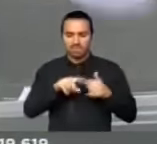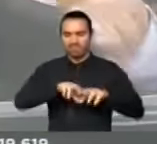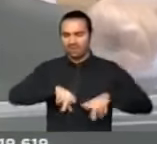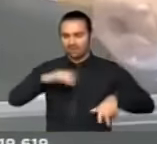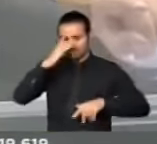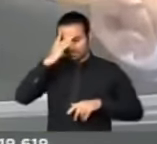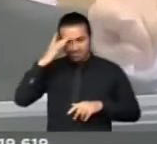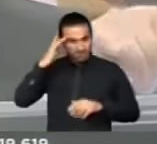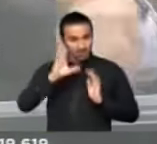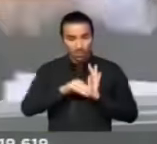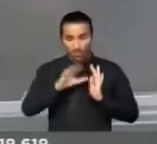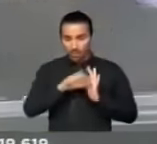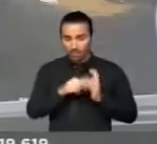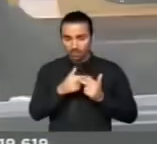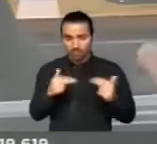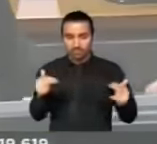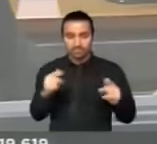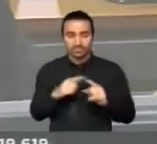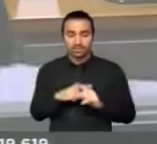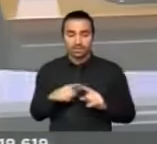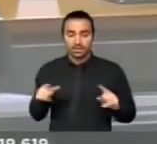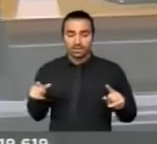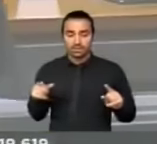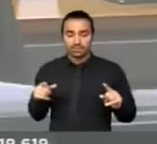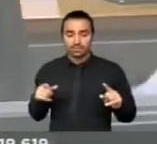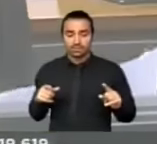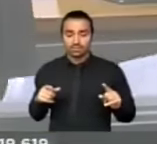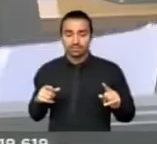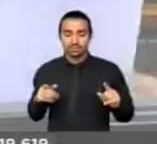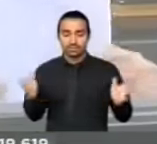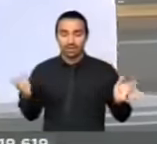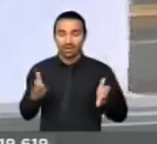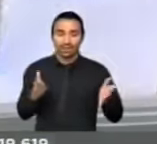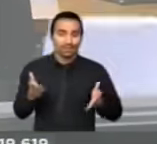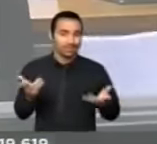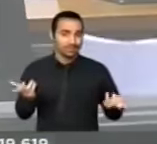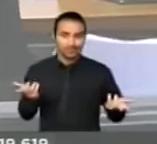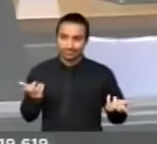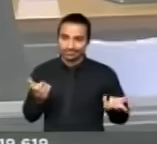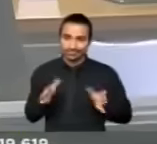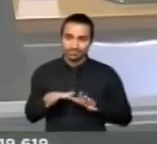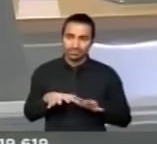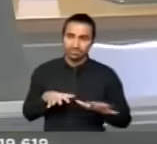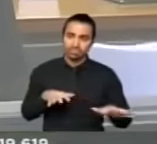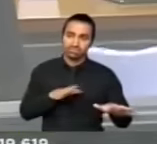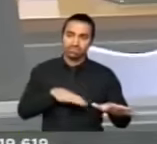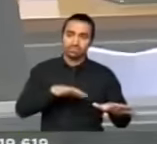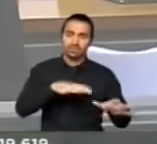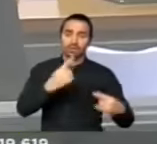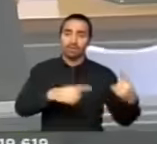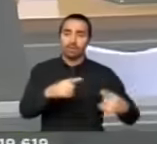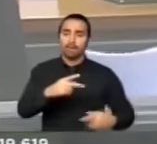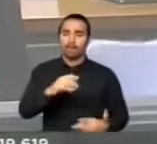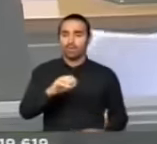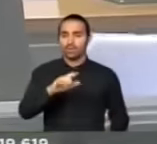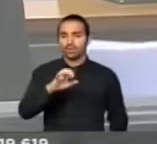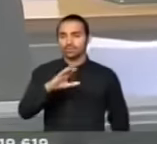e corruptos, só que ela acabou enveredando por uma saída